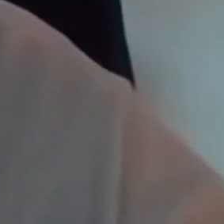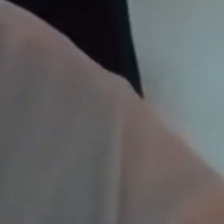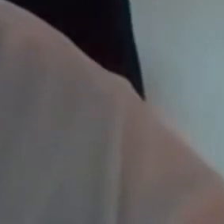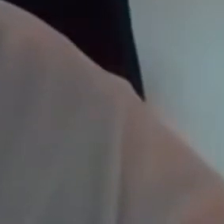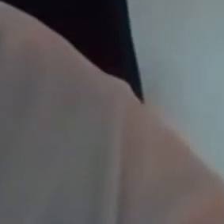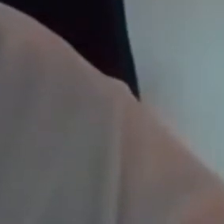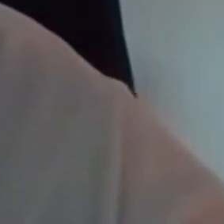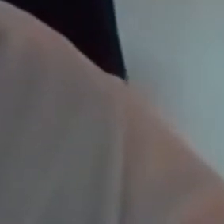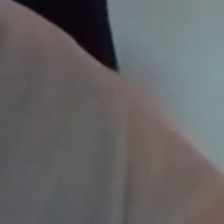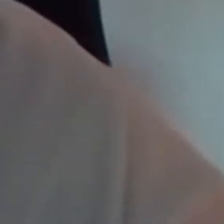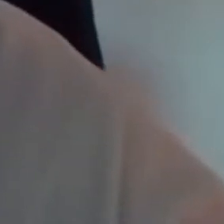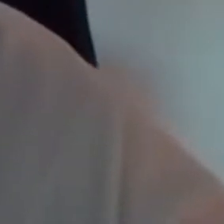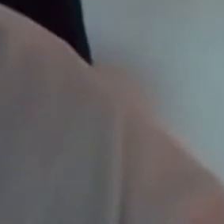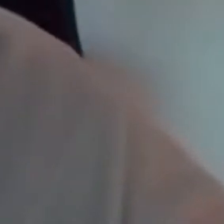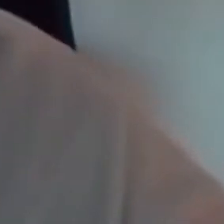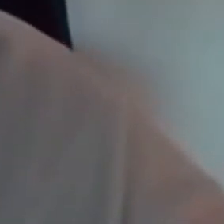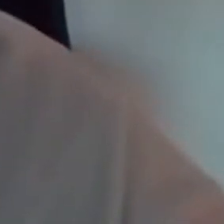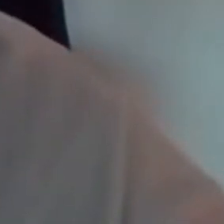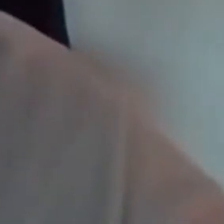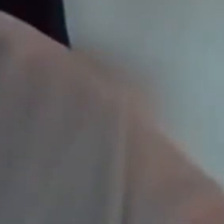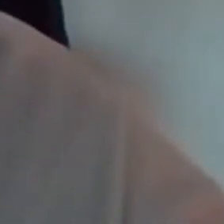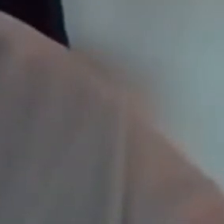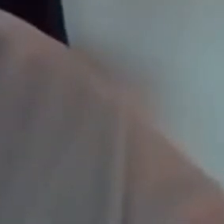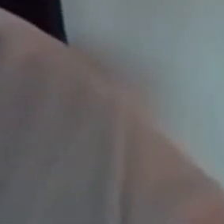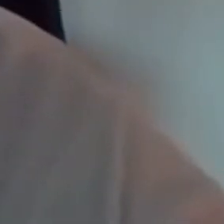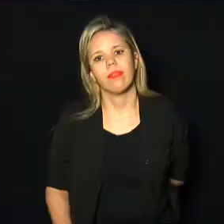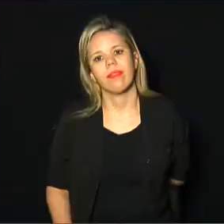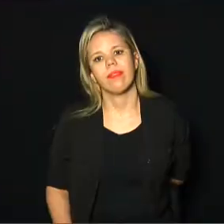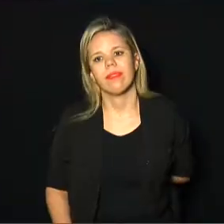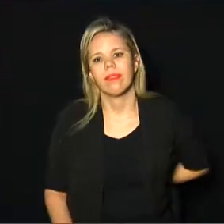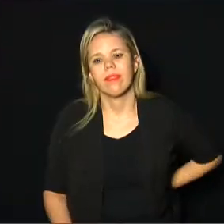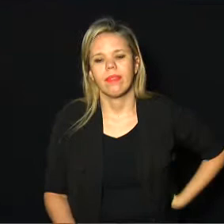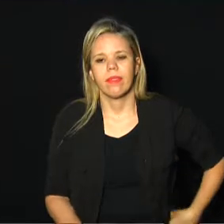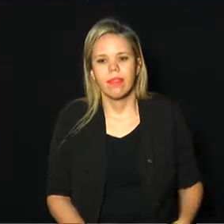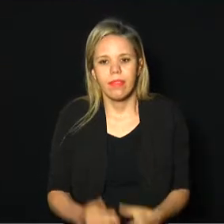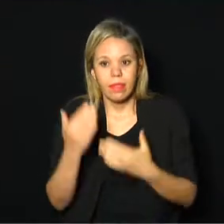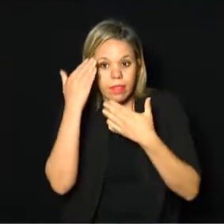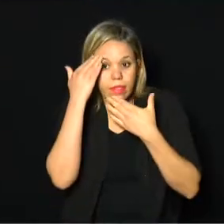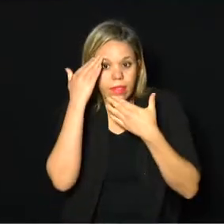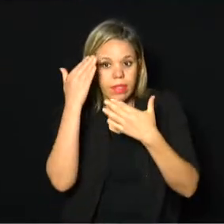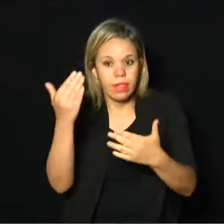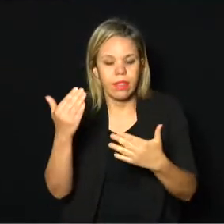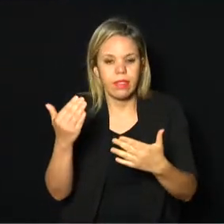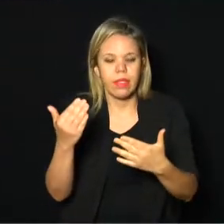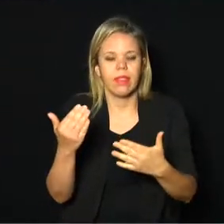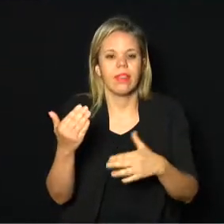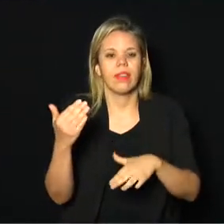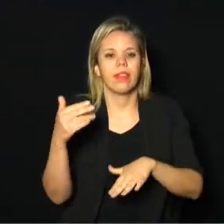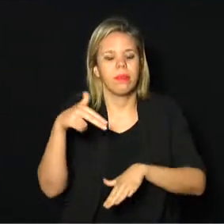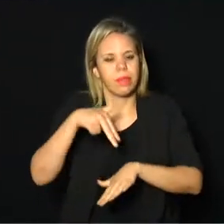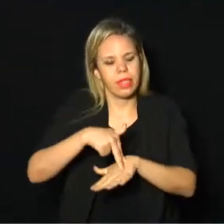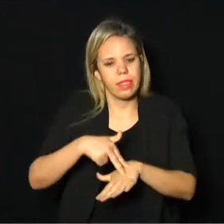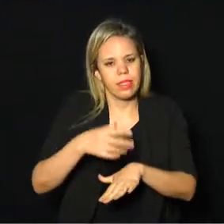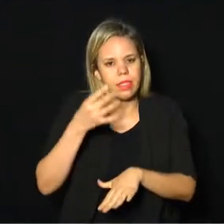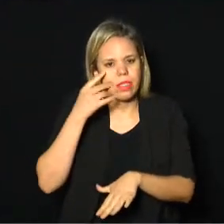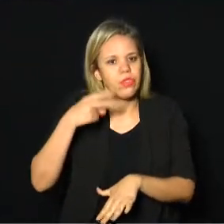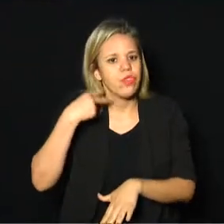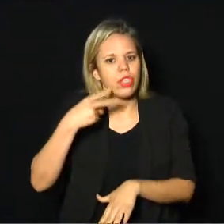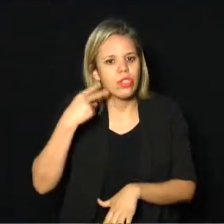Câmara Municipal. Gostaria de agradecer já a presença do vereador Pedro Tourinho, que é membro dessa